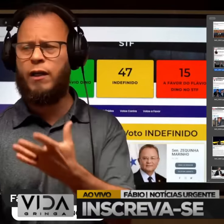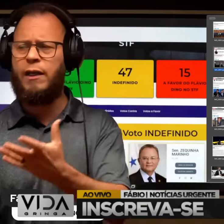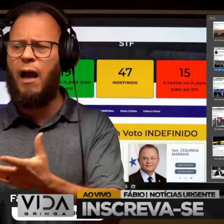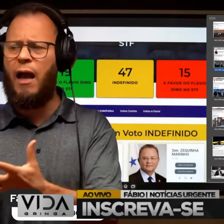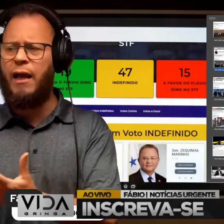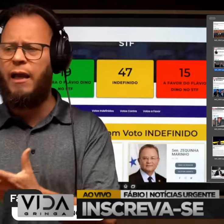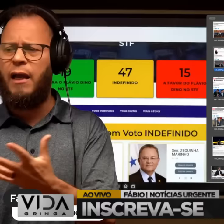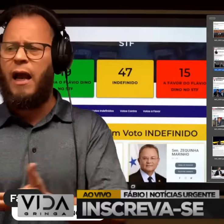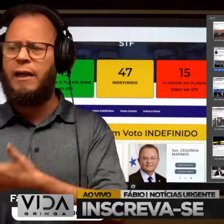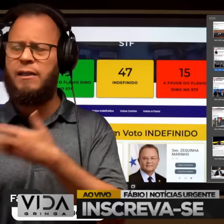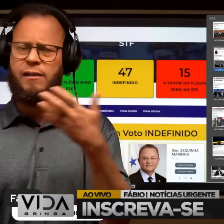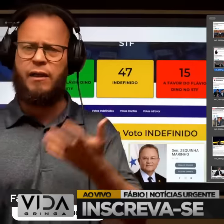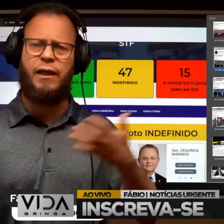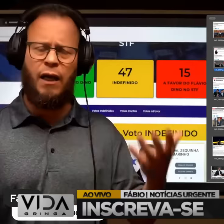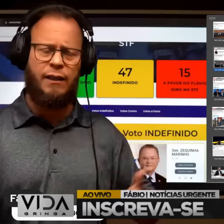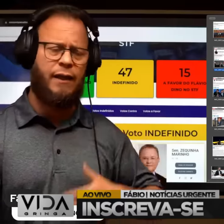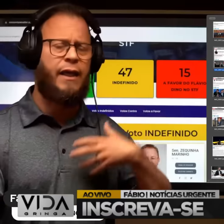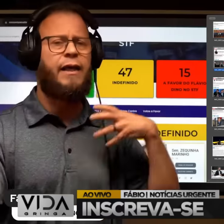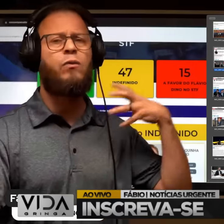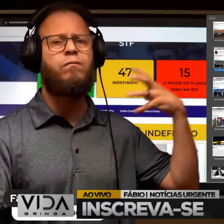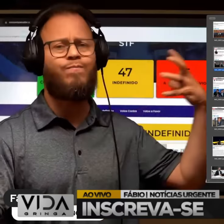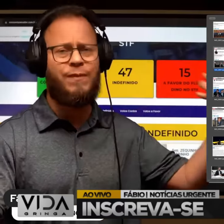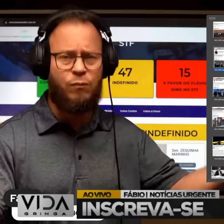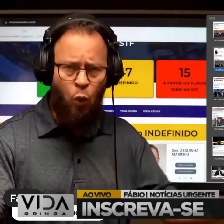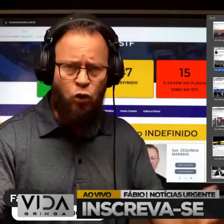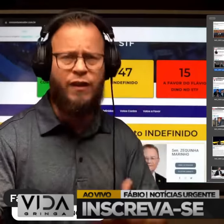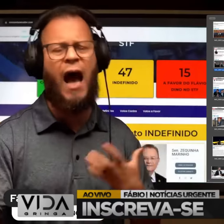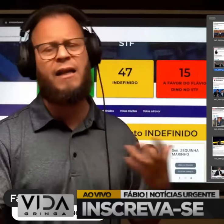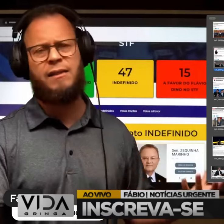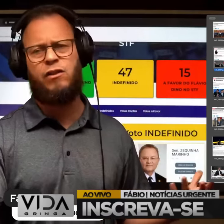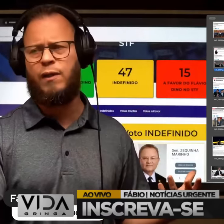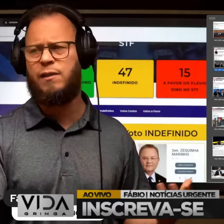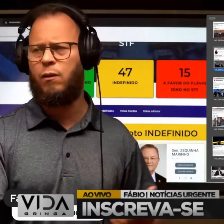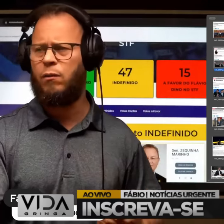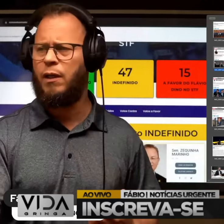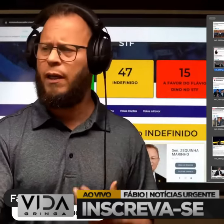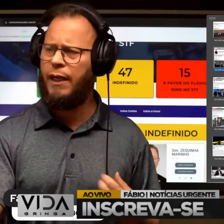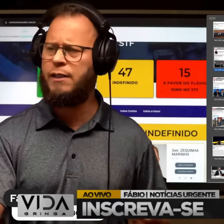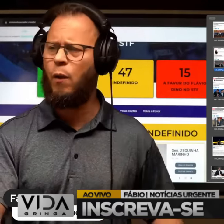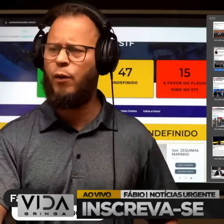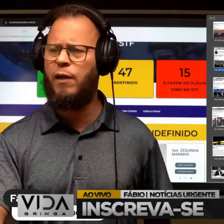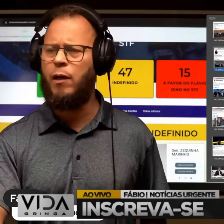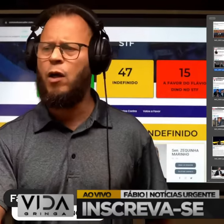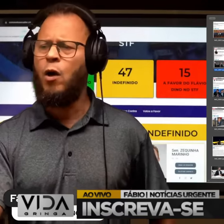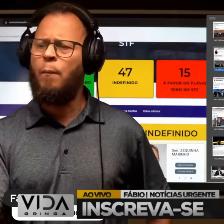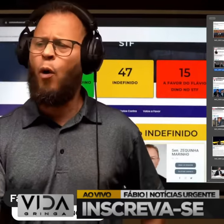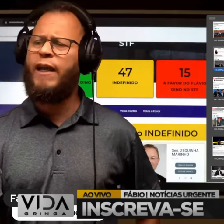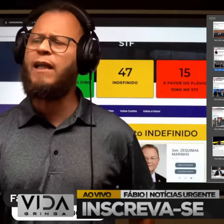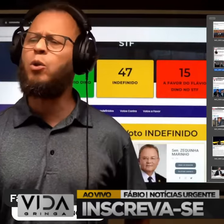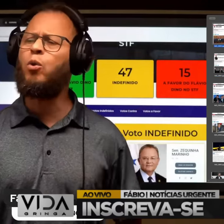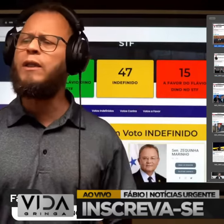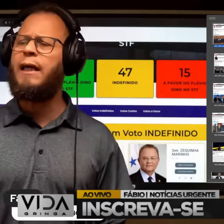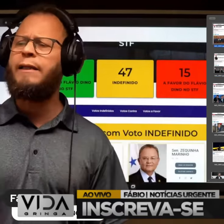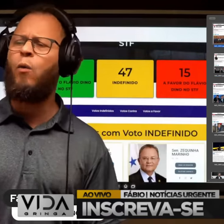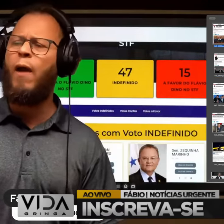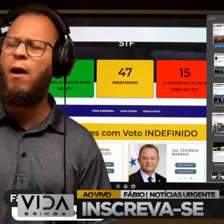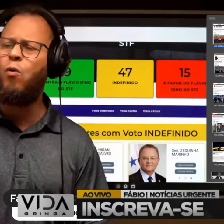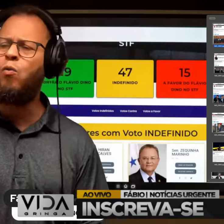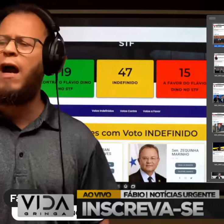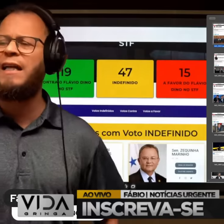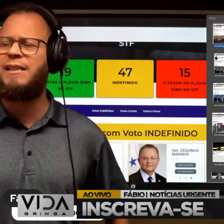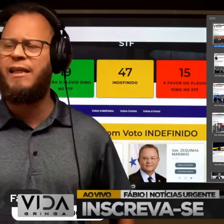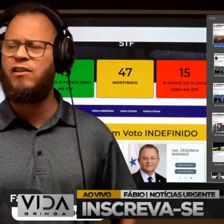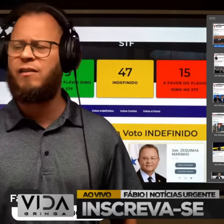Só que a Lisane Gana está querendo mudar essa situação. Esse que é o problema. Por que Lula não é